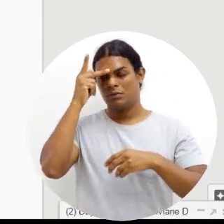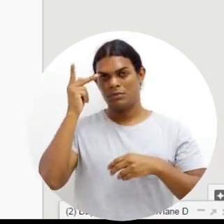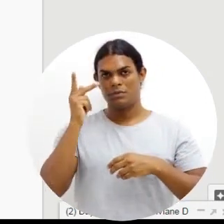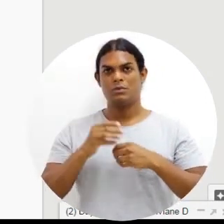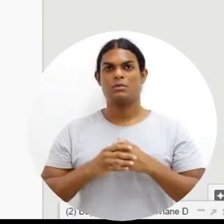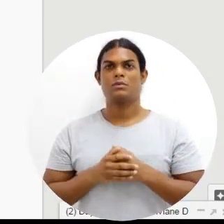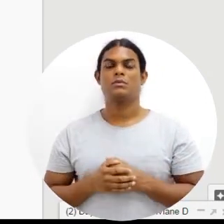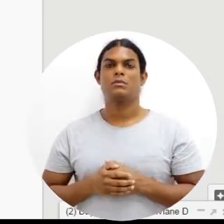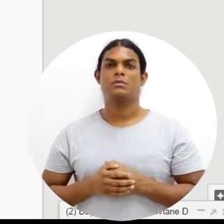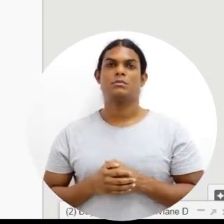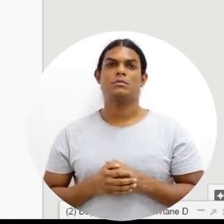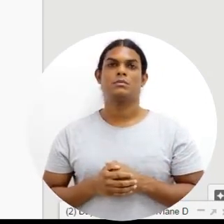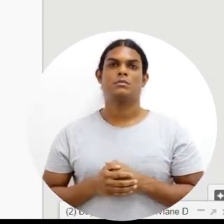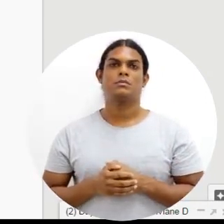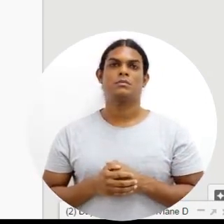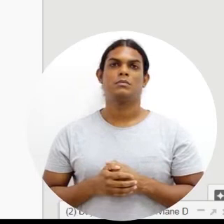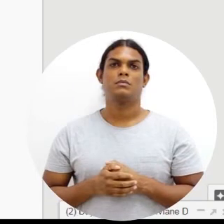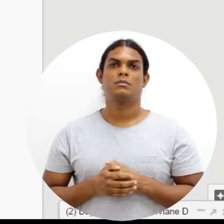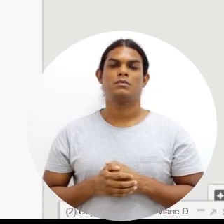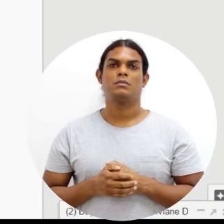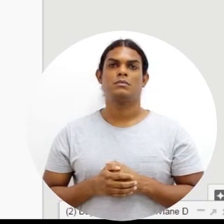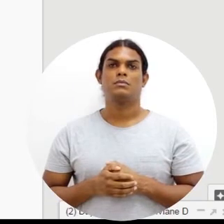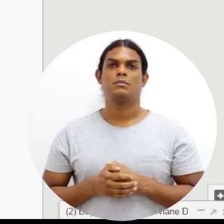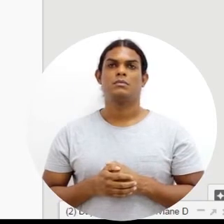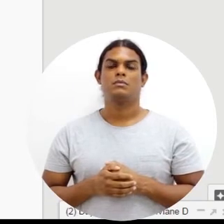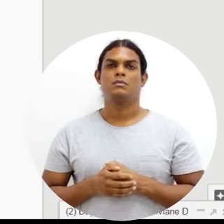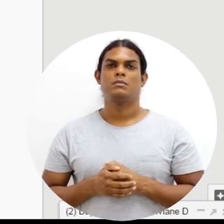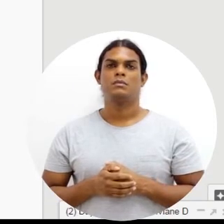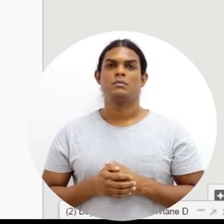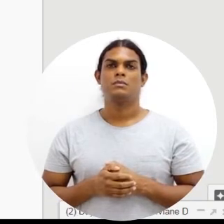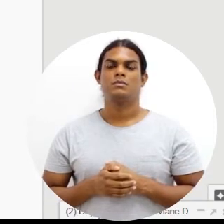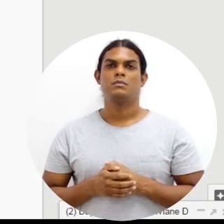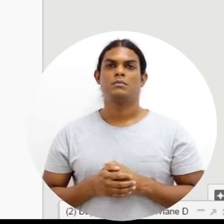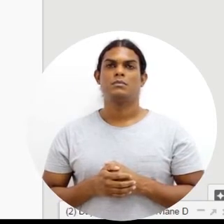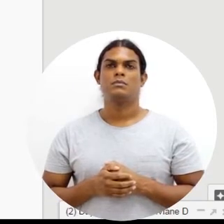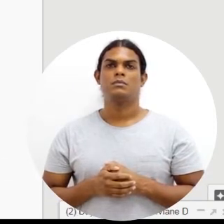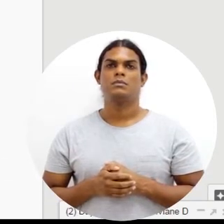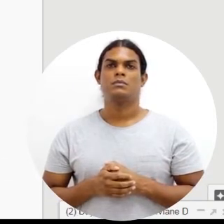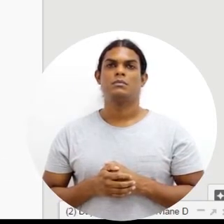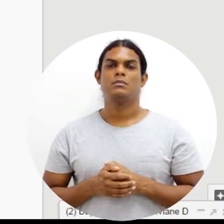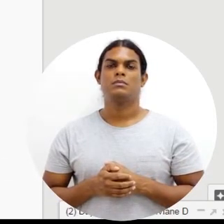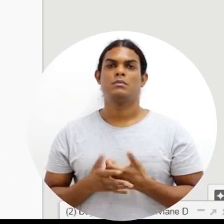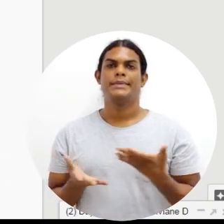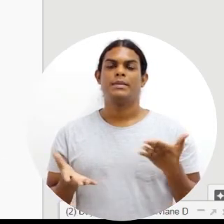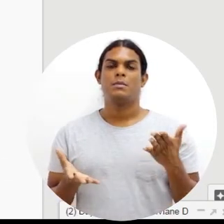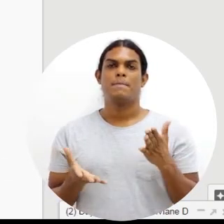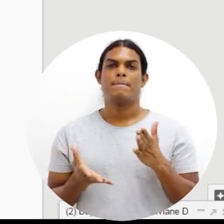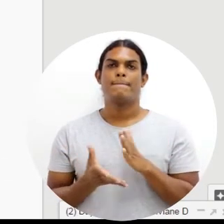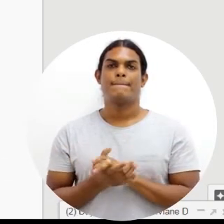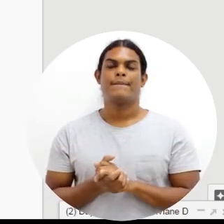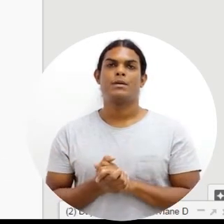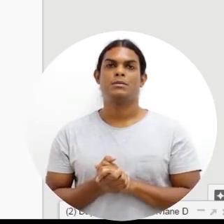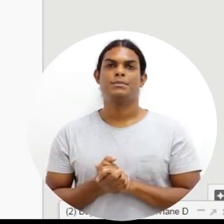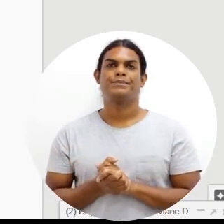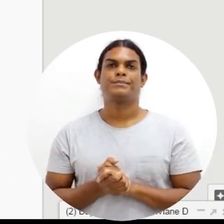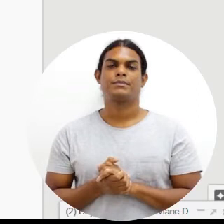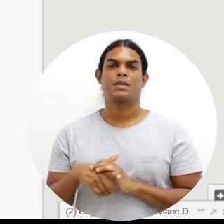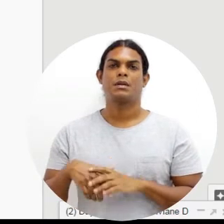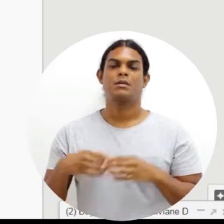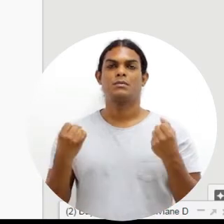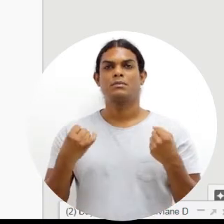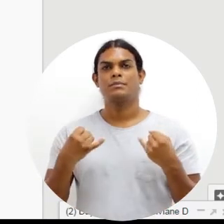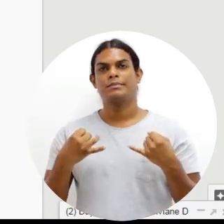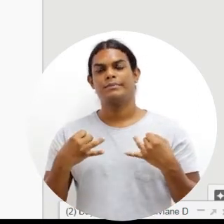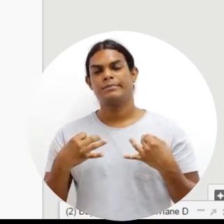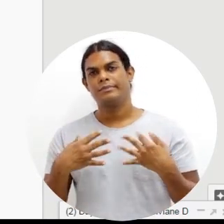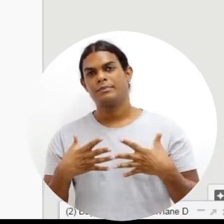você consiga formular um conhecimento de forma colaborativa. Bom, eu acho que numa explicação de modo geral, ele